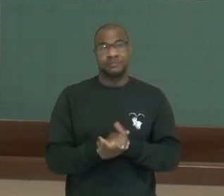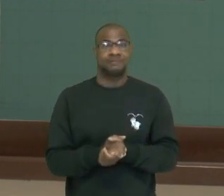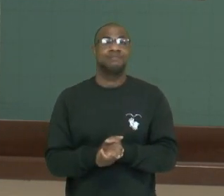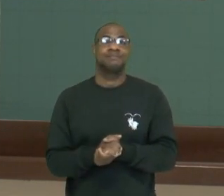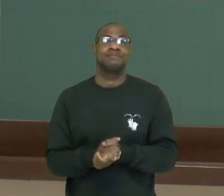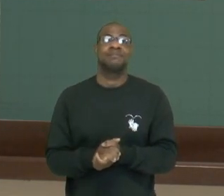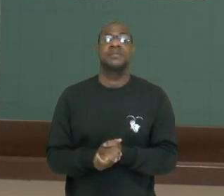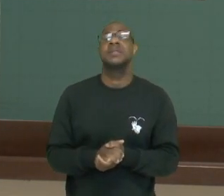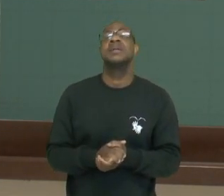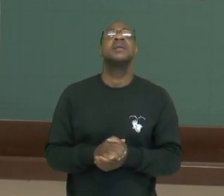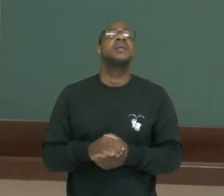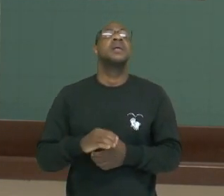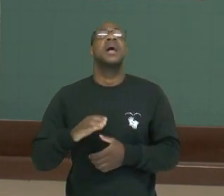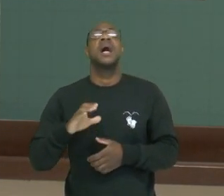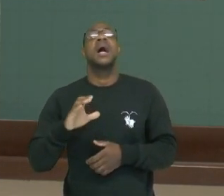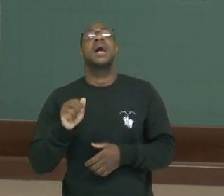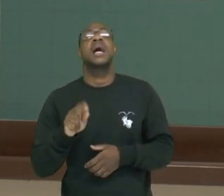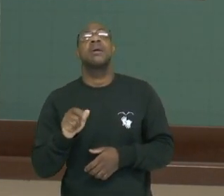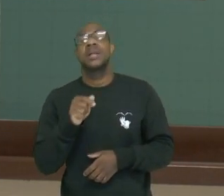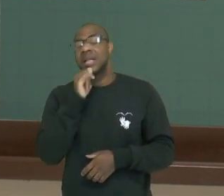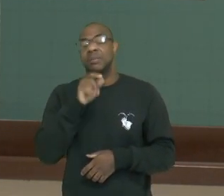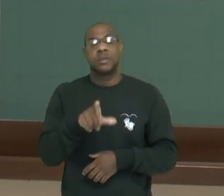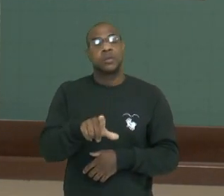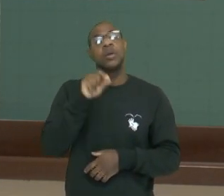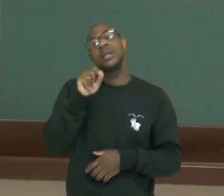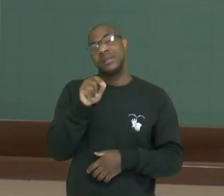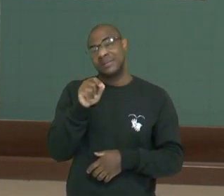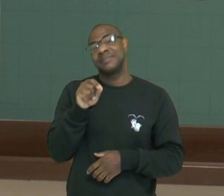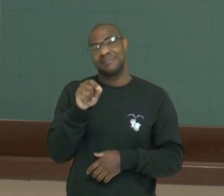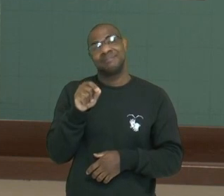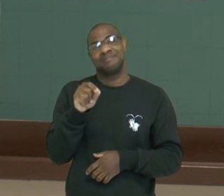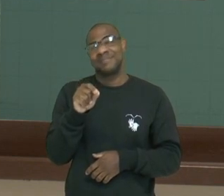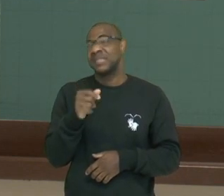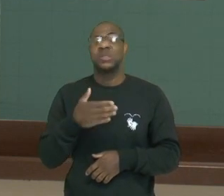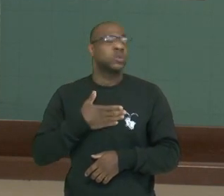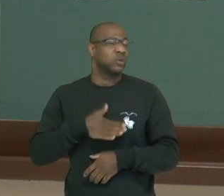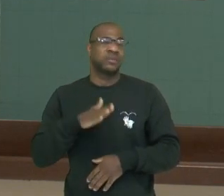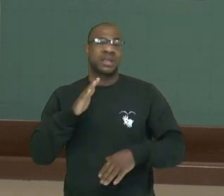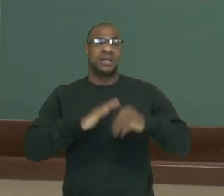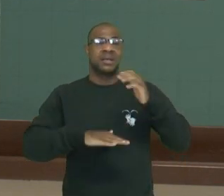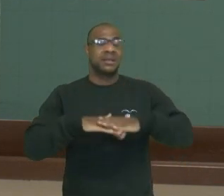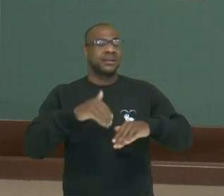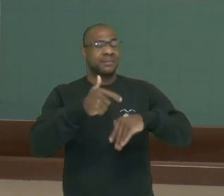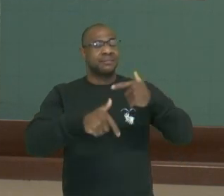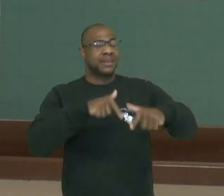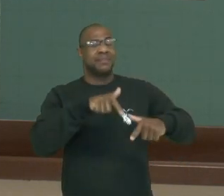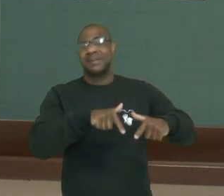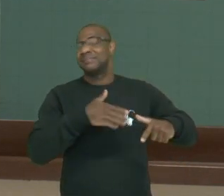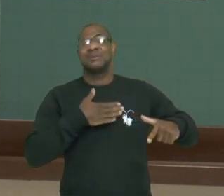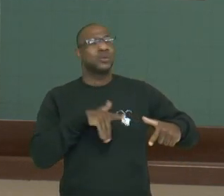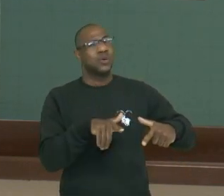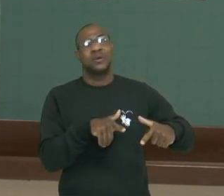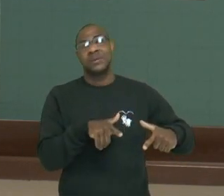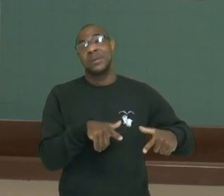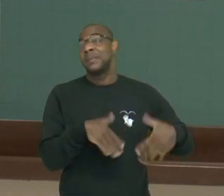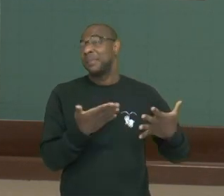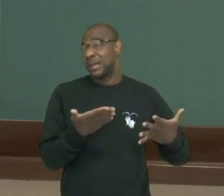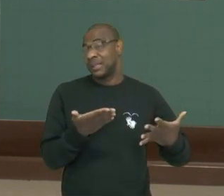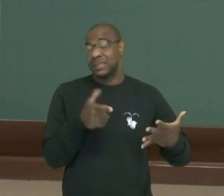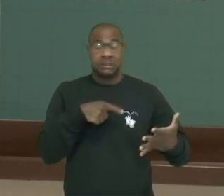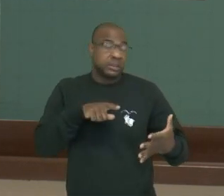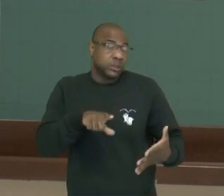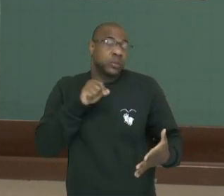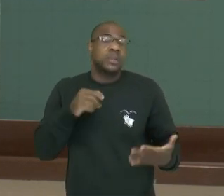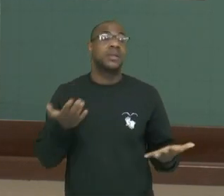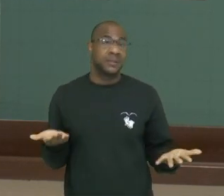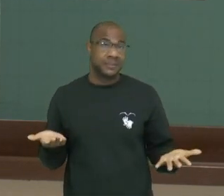consequência. A causa, a pessoa escolher uma profissão e não gostar dela. E a consequência é ter uma insatisfação,